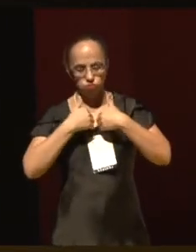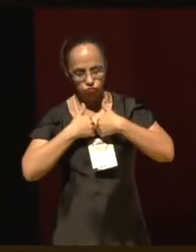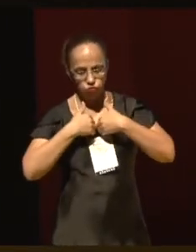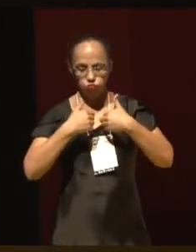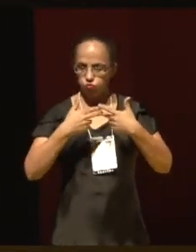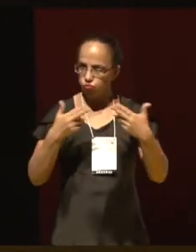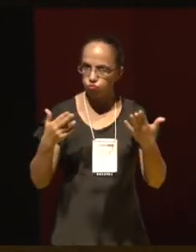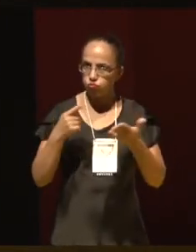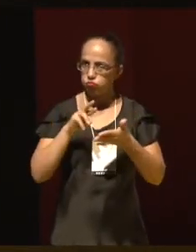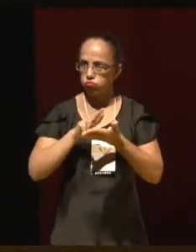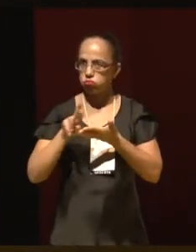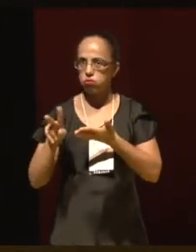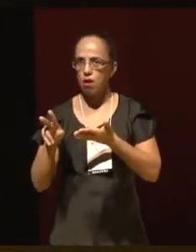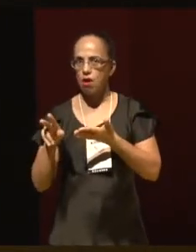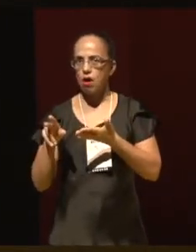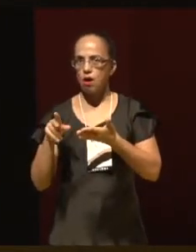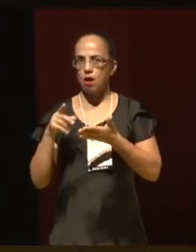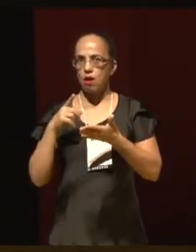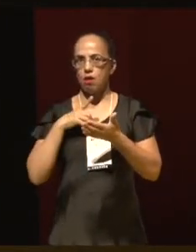Insônia.